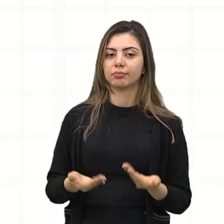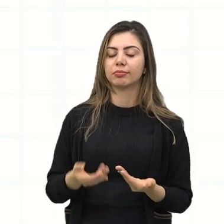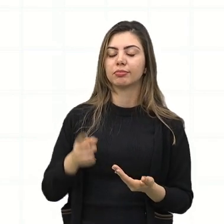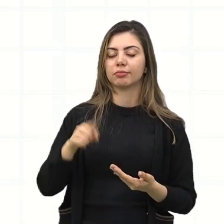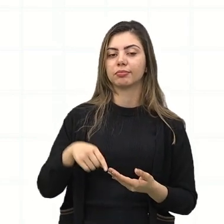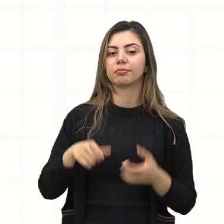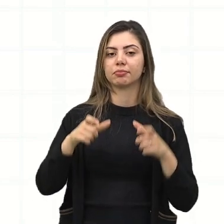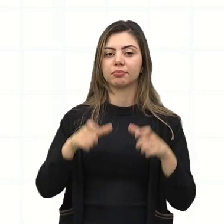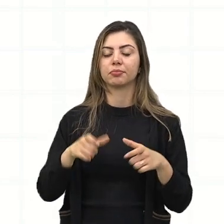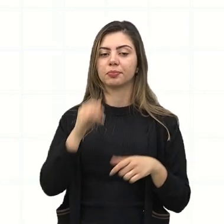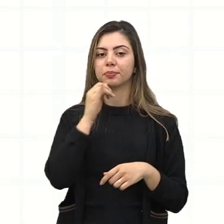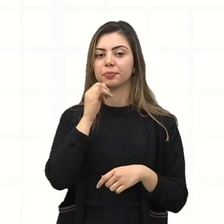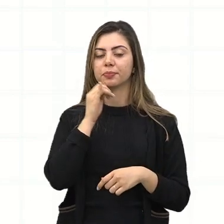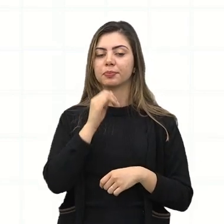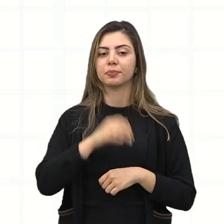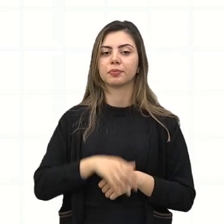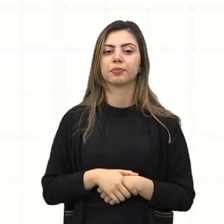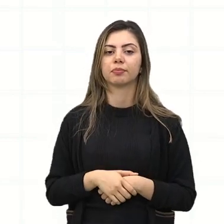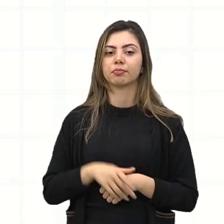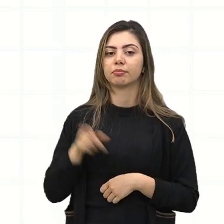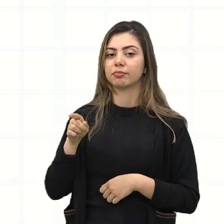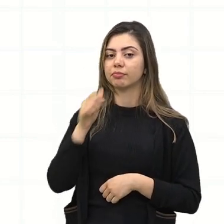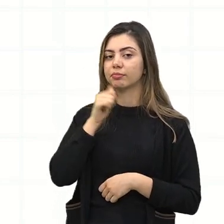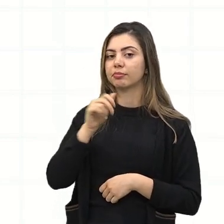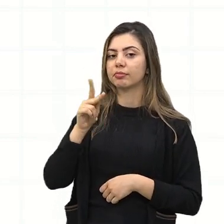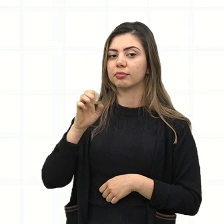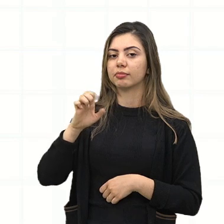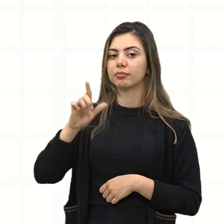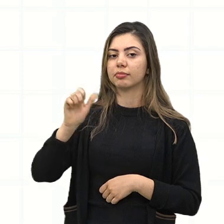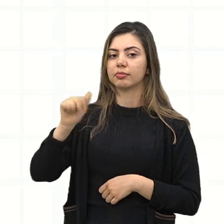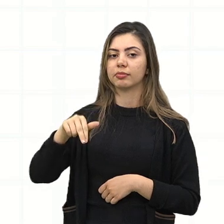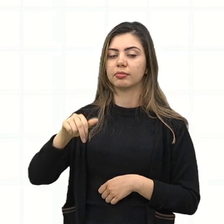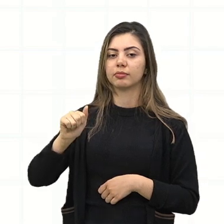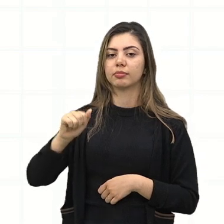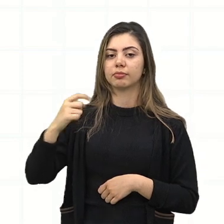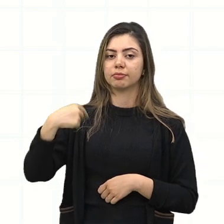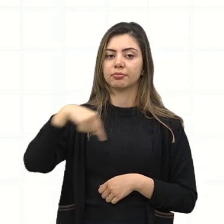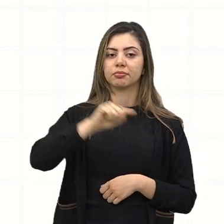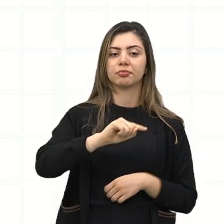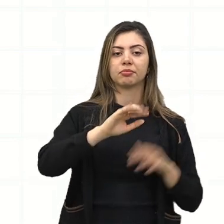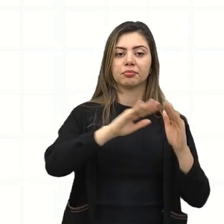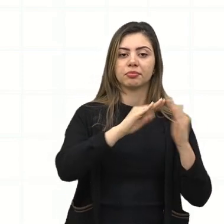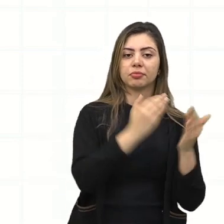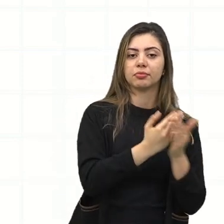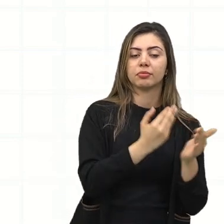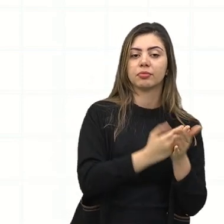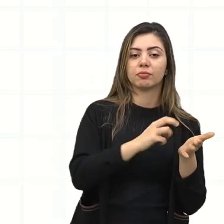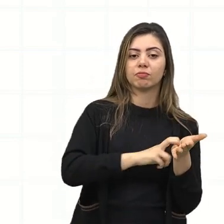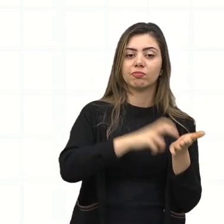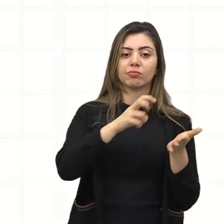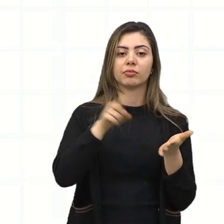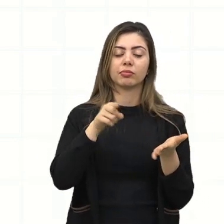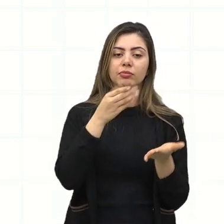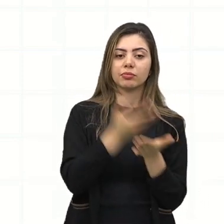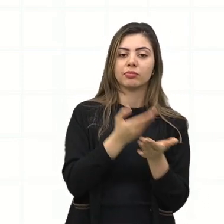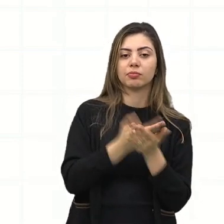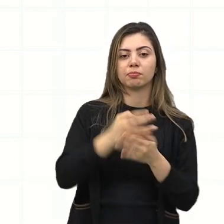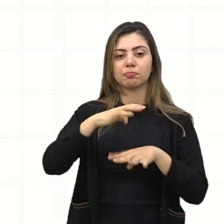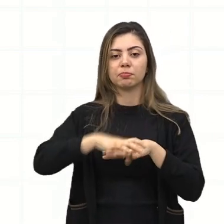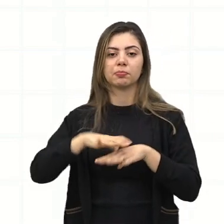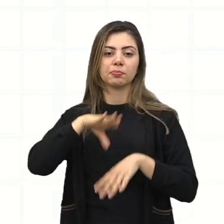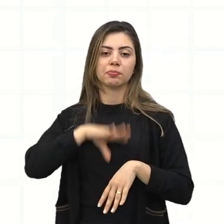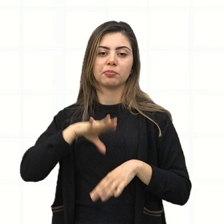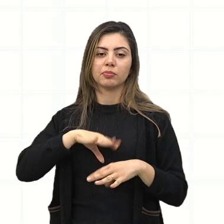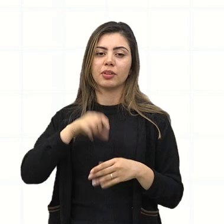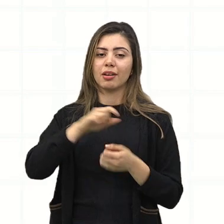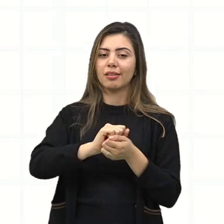lugar. Exemplo, nós temos, Helena foi à escola pela manhã, estudou matemática, língua portuguesa, fez